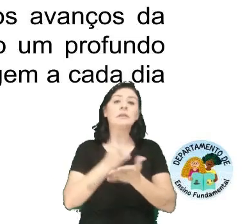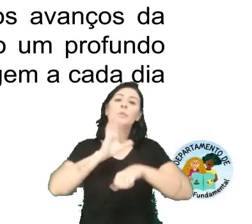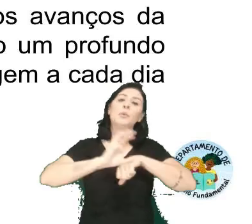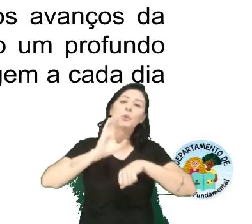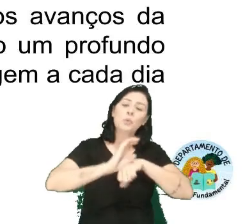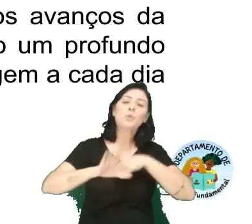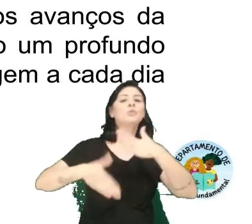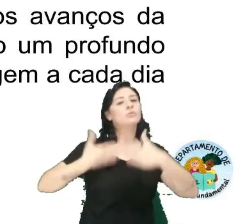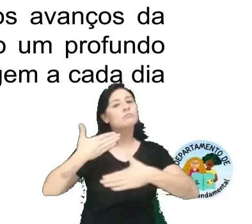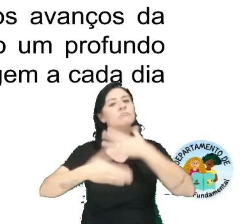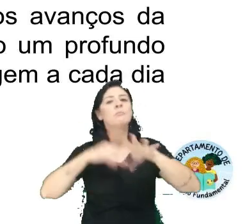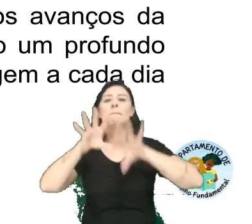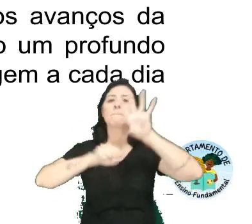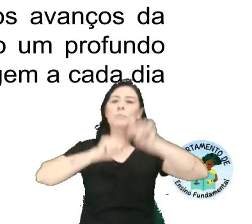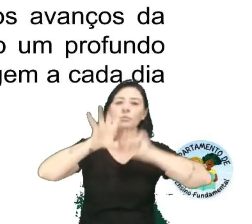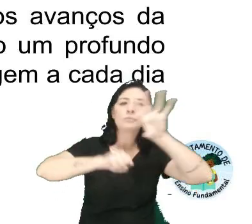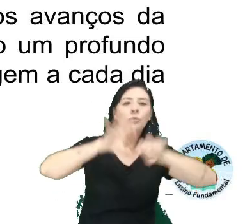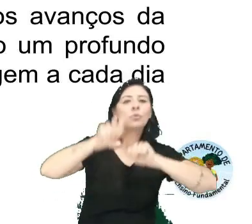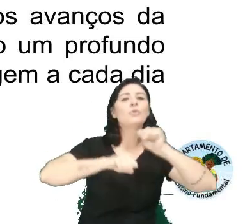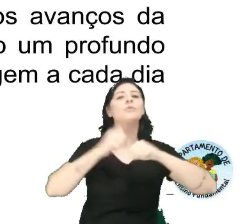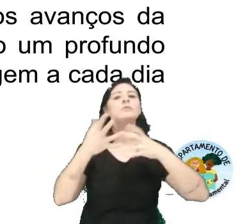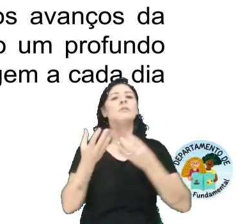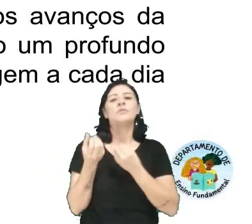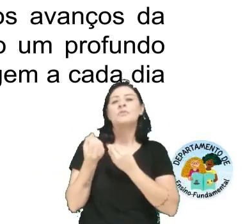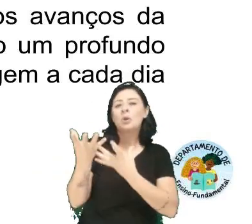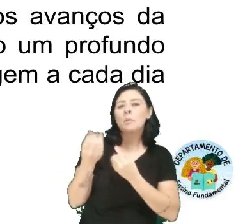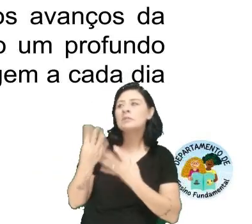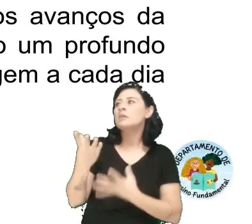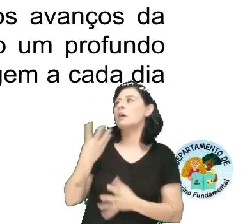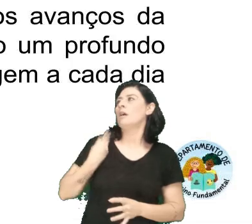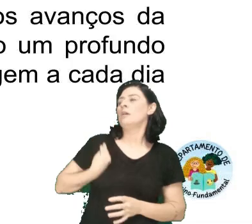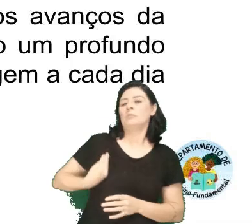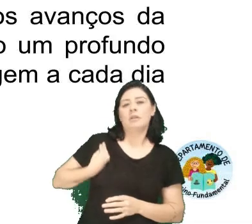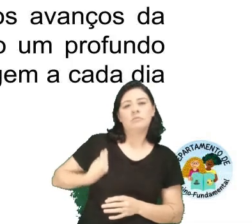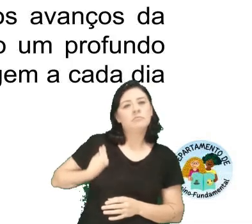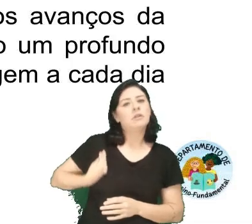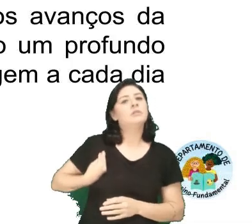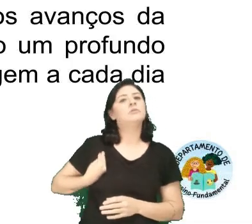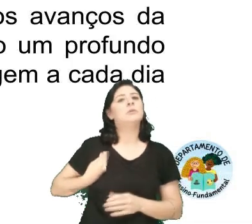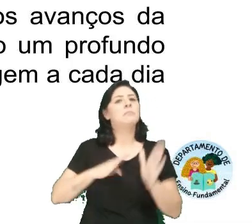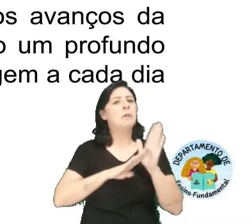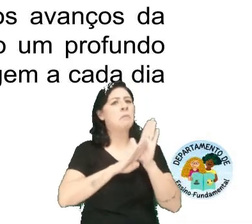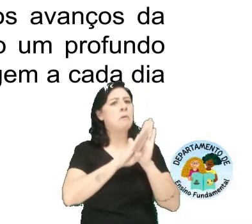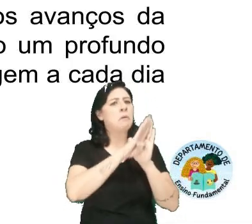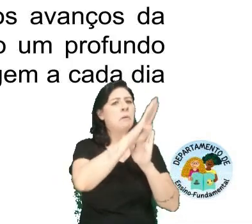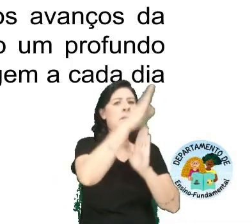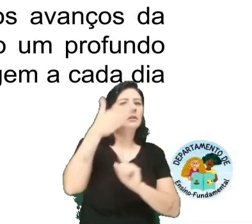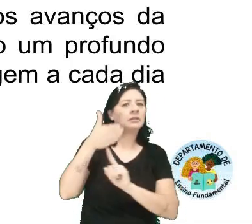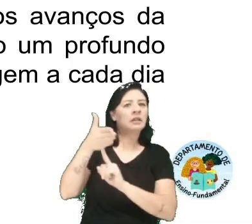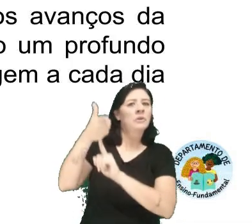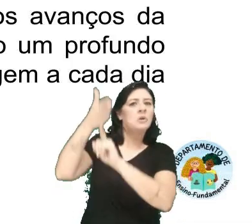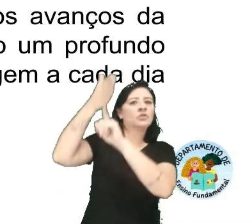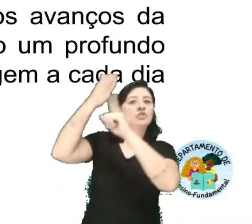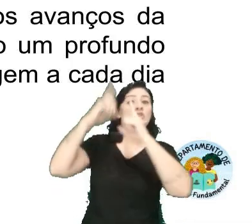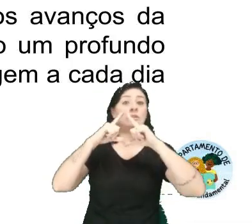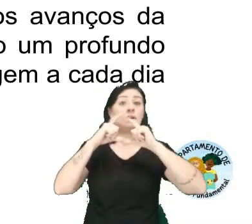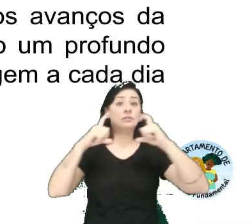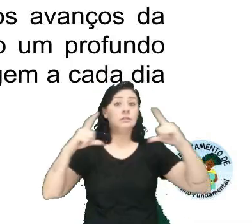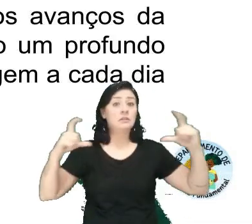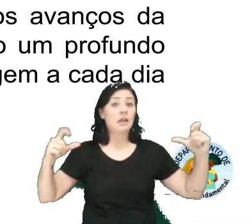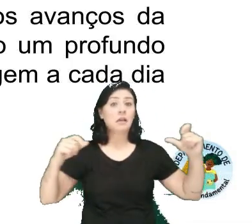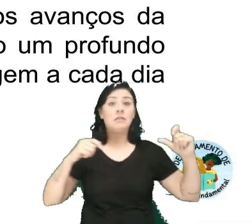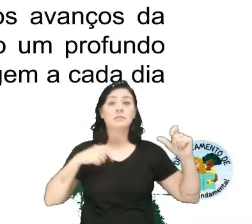formação continuada, buscando estar presentes nos avanços da tecnologia e da ciência,